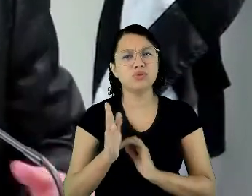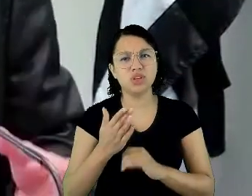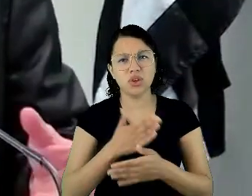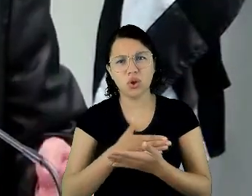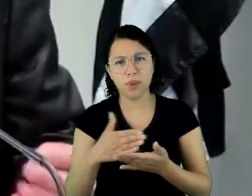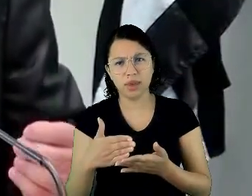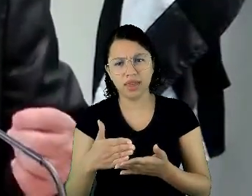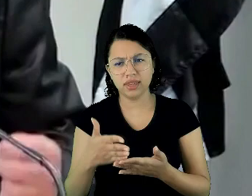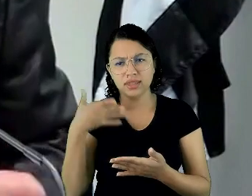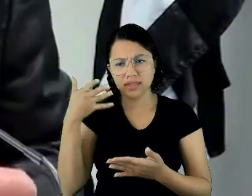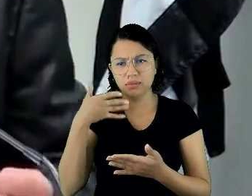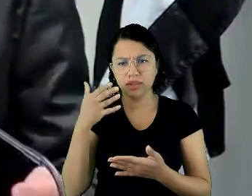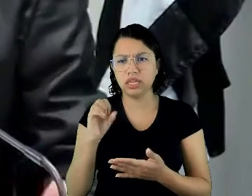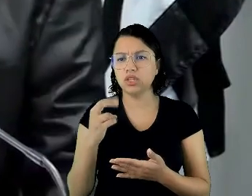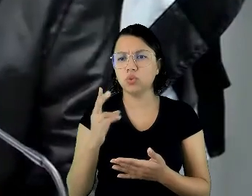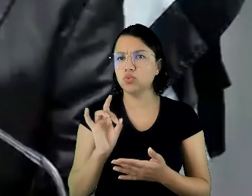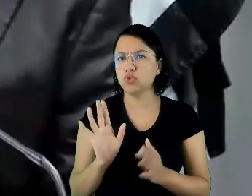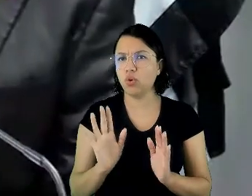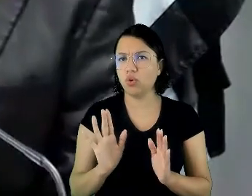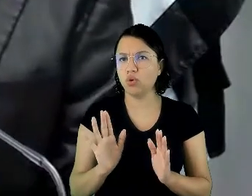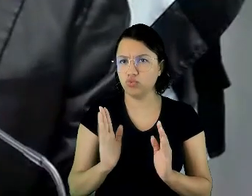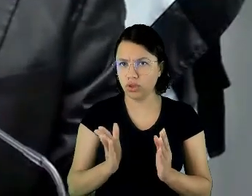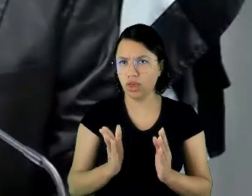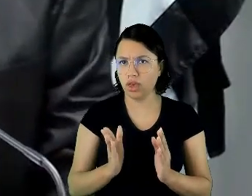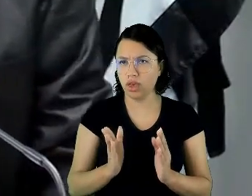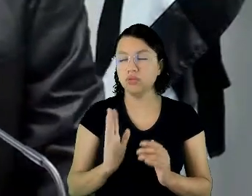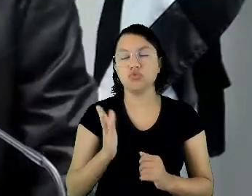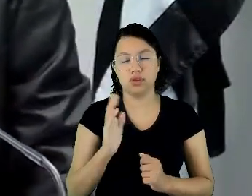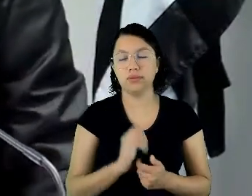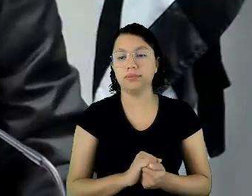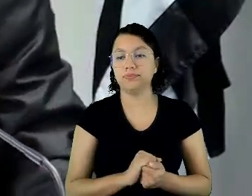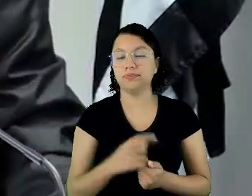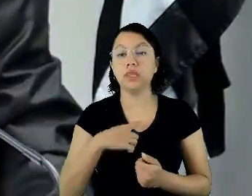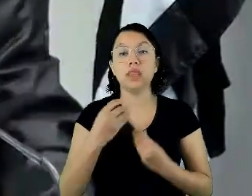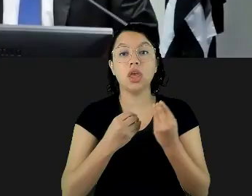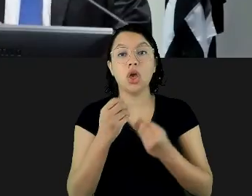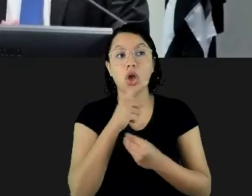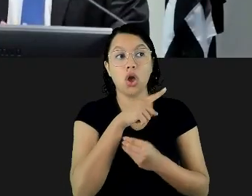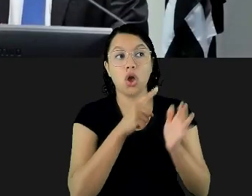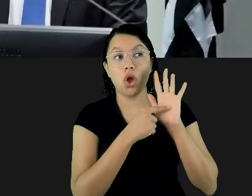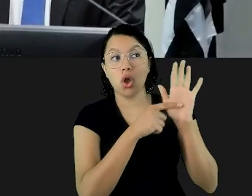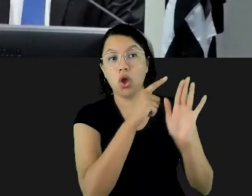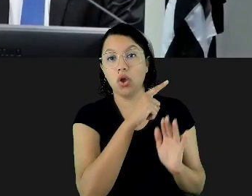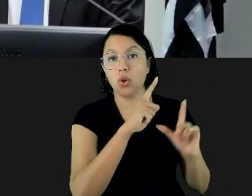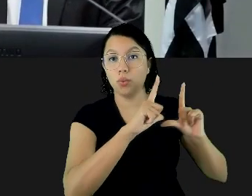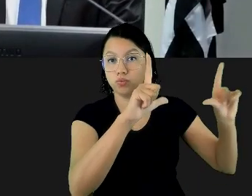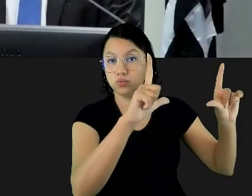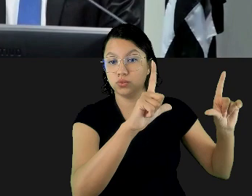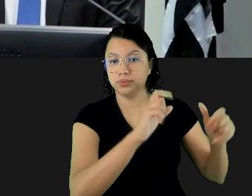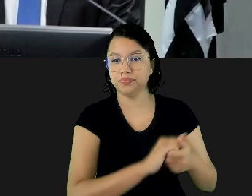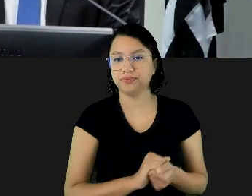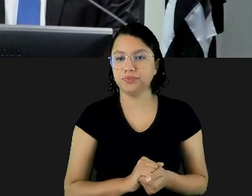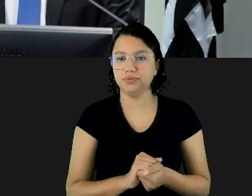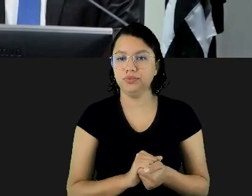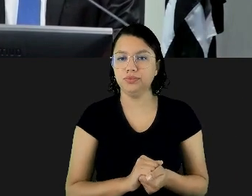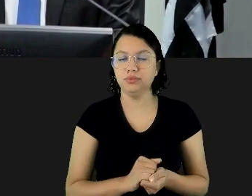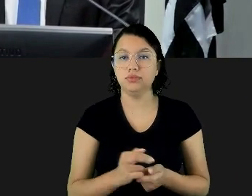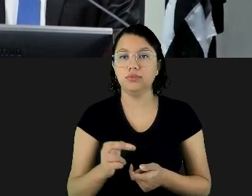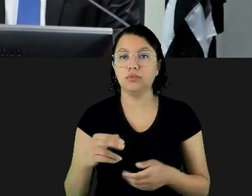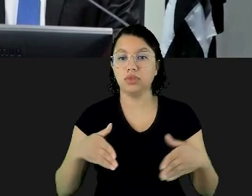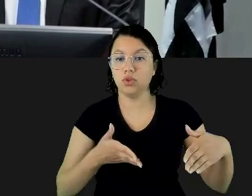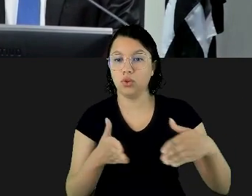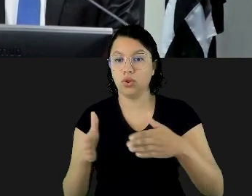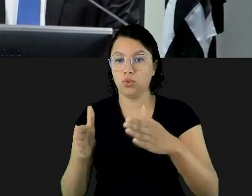essa primeira. Já? Tem como passar? Como que é? A rota bioceânica e seus